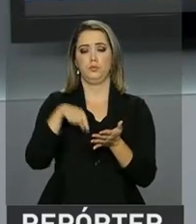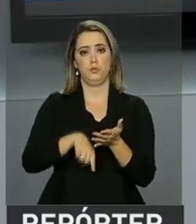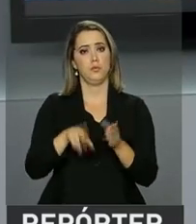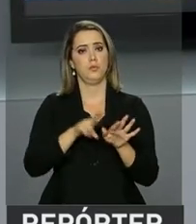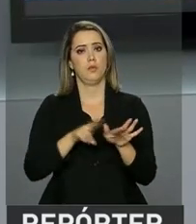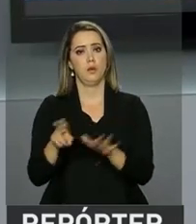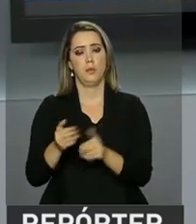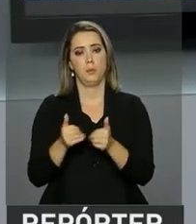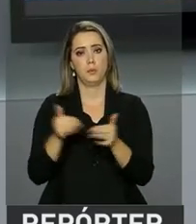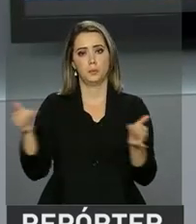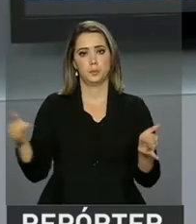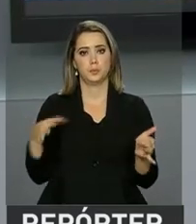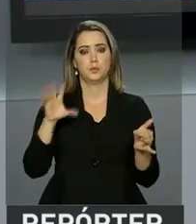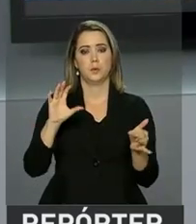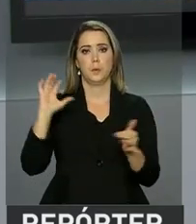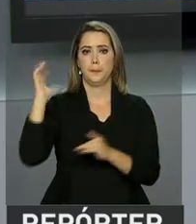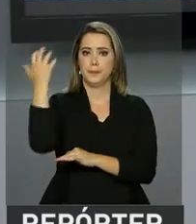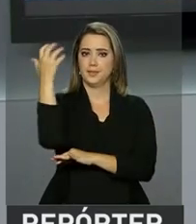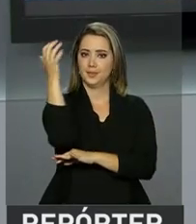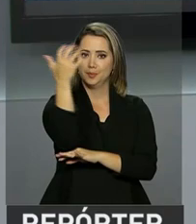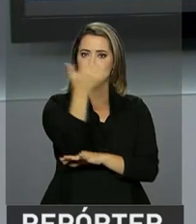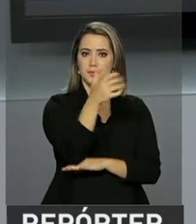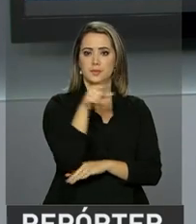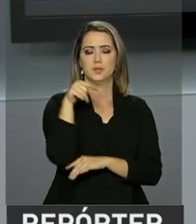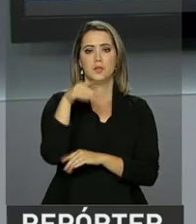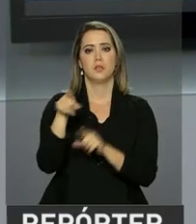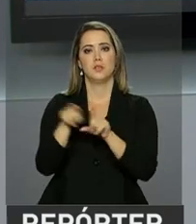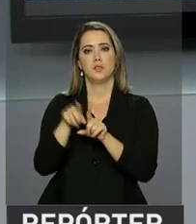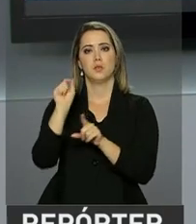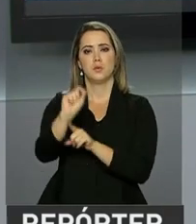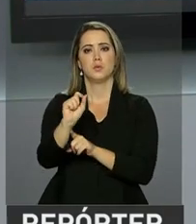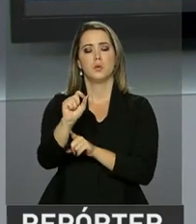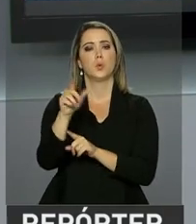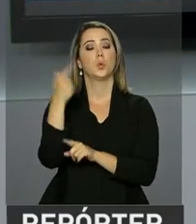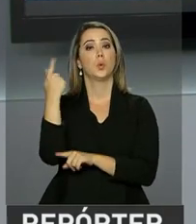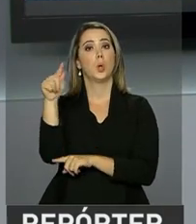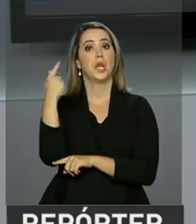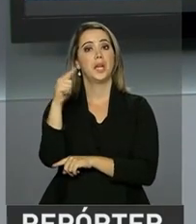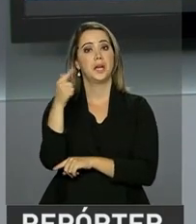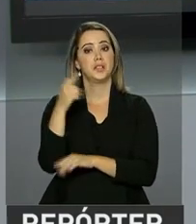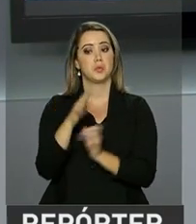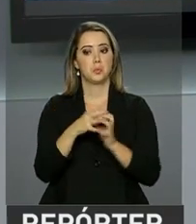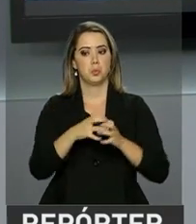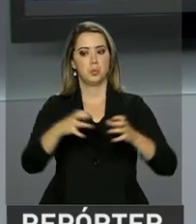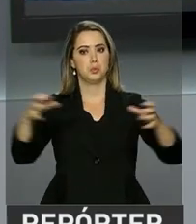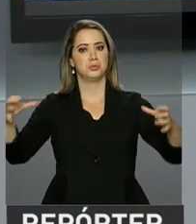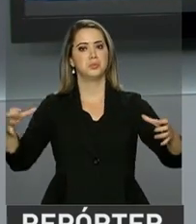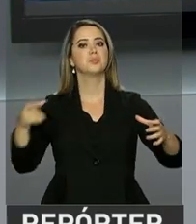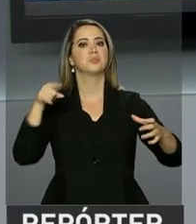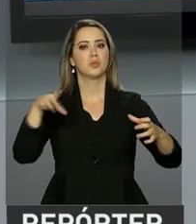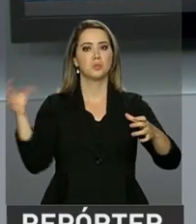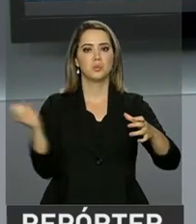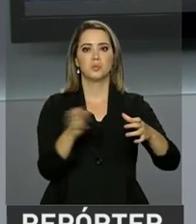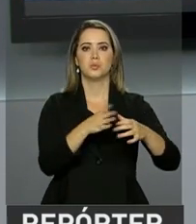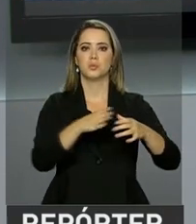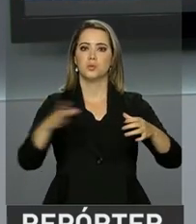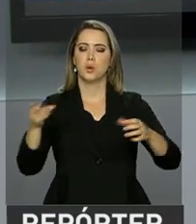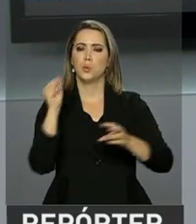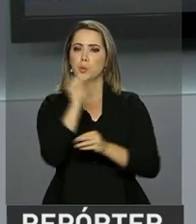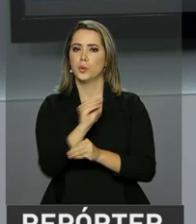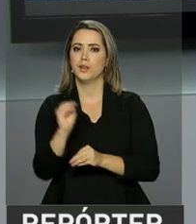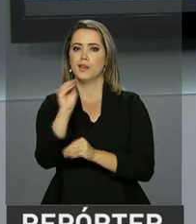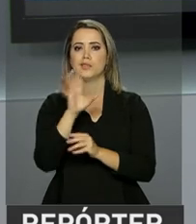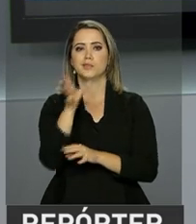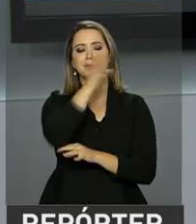permitiu a ampliação do Parque Nacional da Chapada dos Veadeiros, em Goiás. A medida vai garantir a preservação de espécies